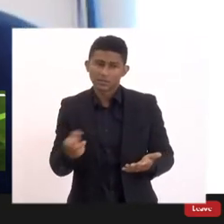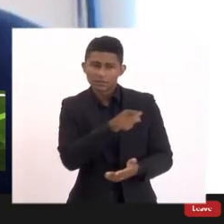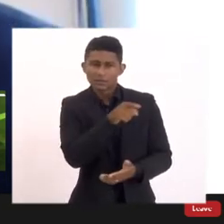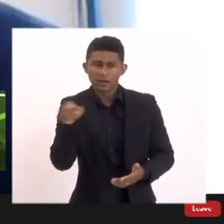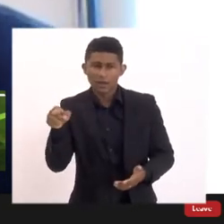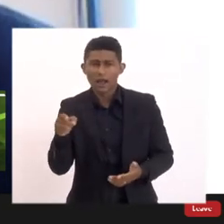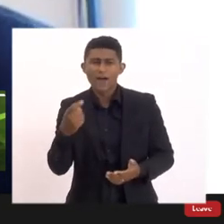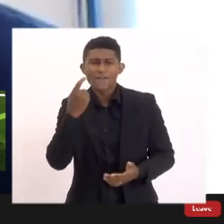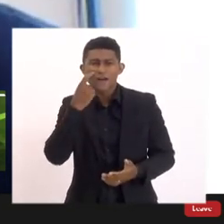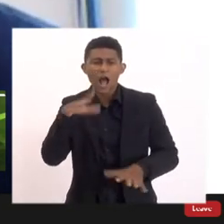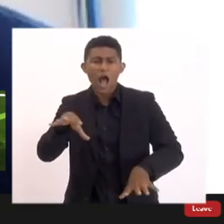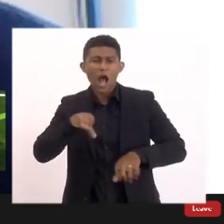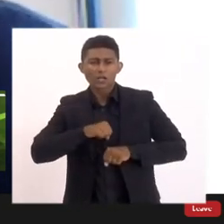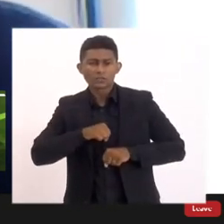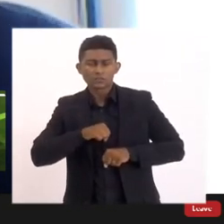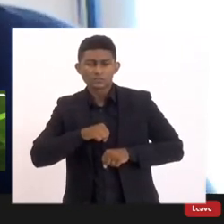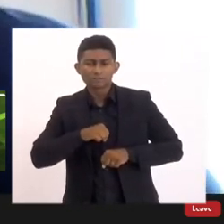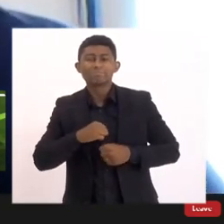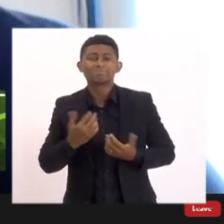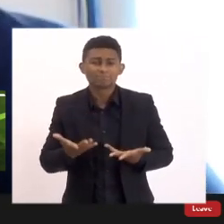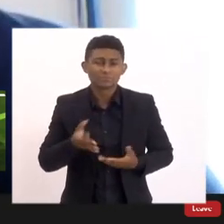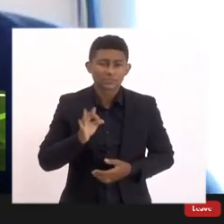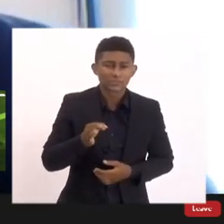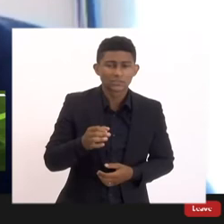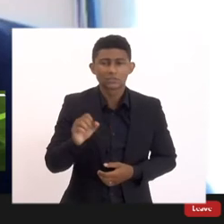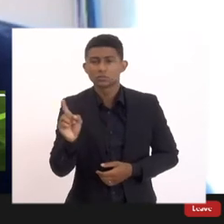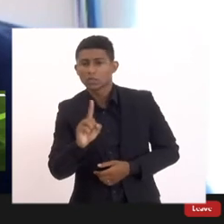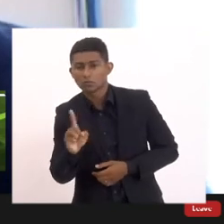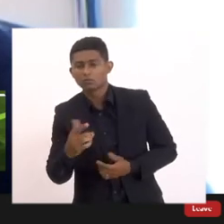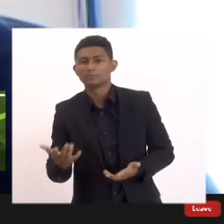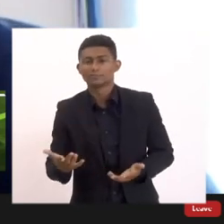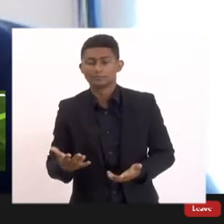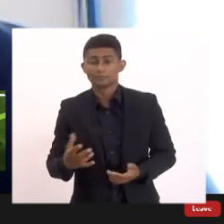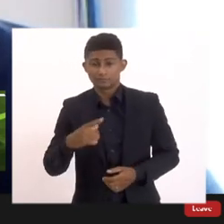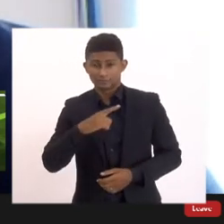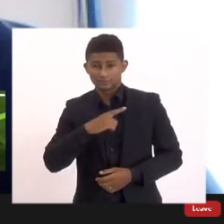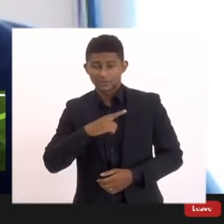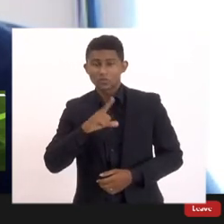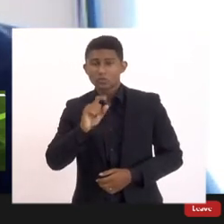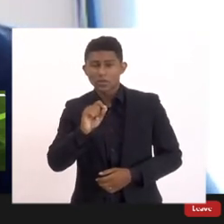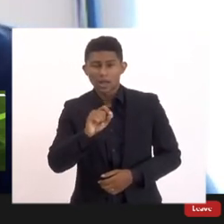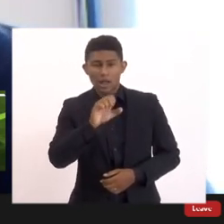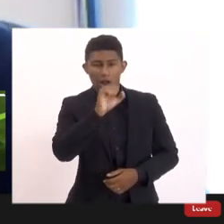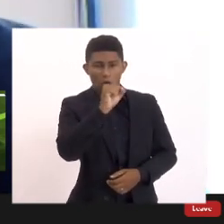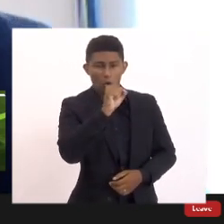É uma rede que movimenta mais de 800 mil pessoas, entre estudantes e